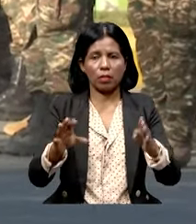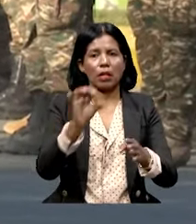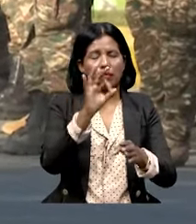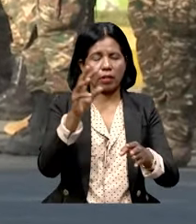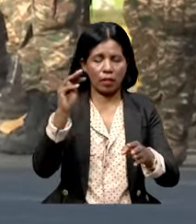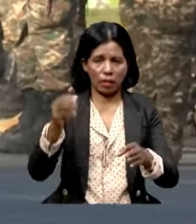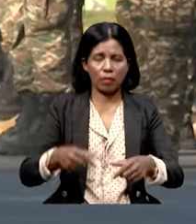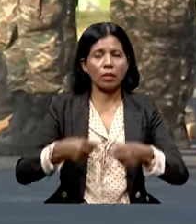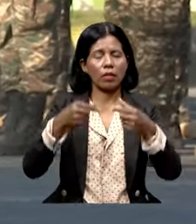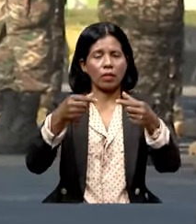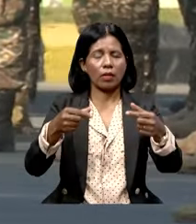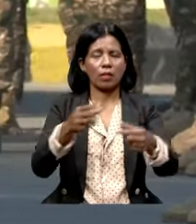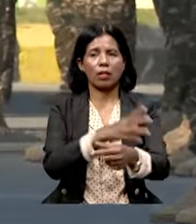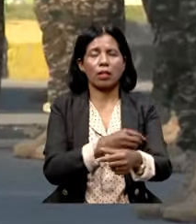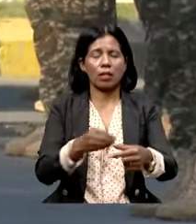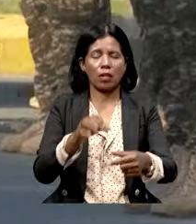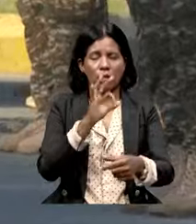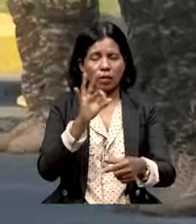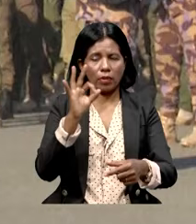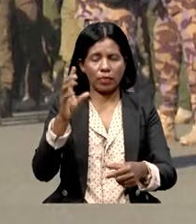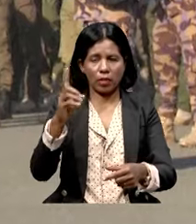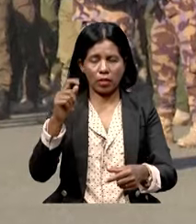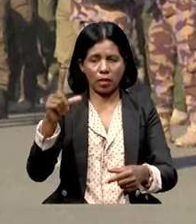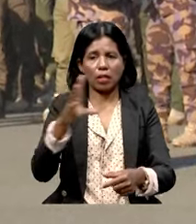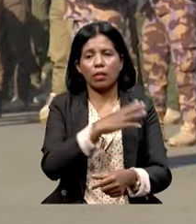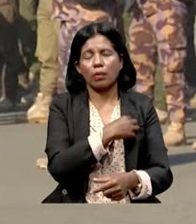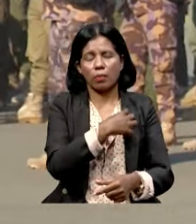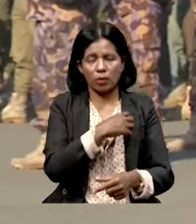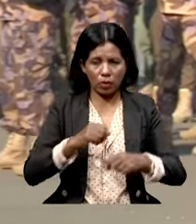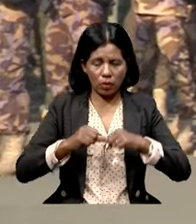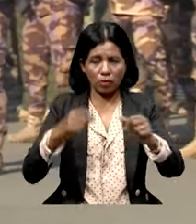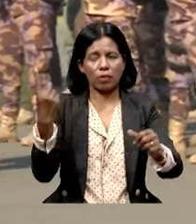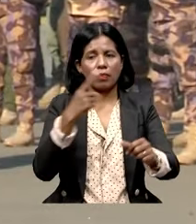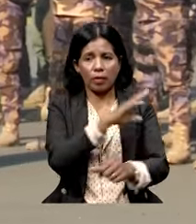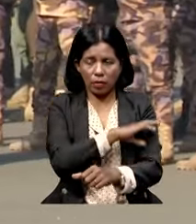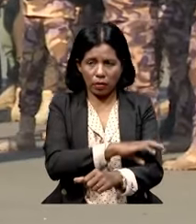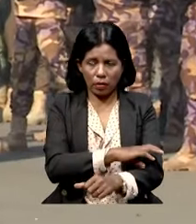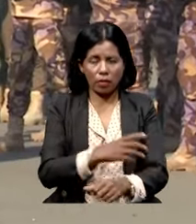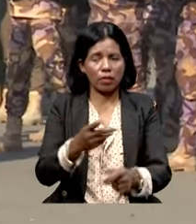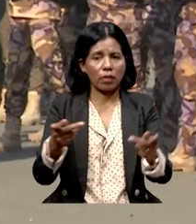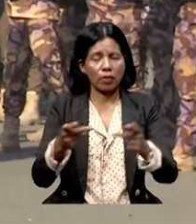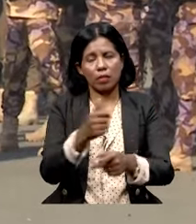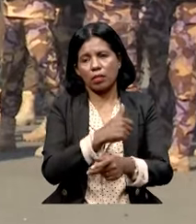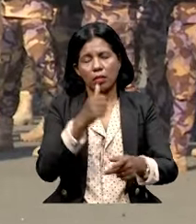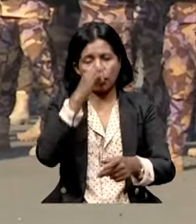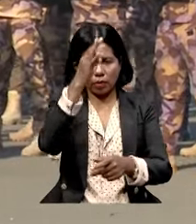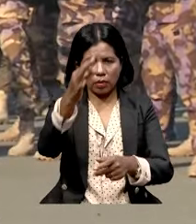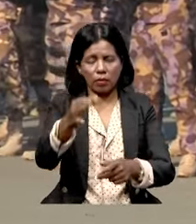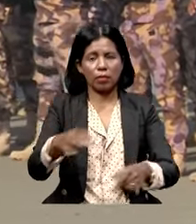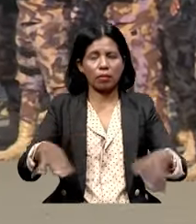equipa Força Tarefa Conjunta FVTL no PNTL, a tu continua a manter segurança e evento selo e a futuro o